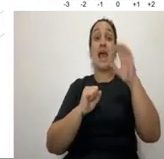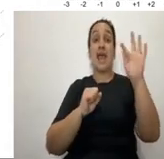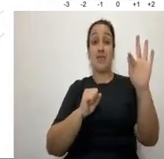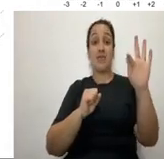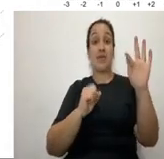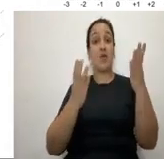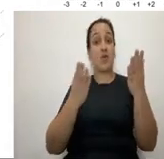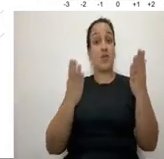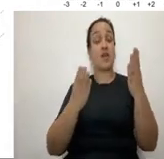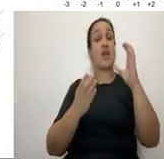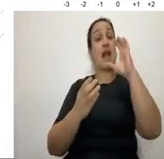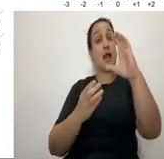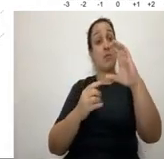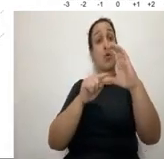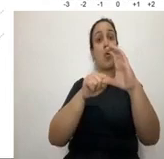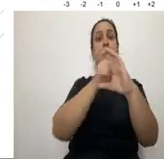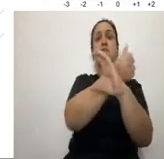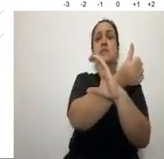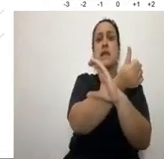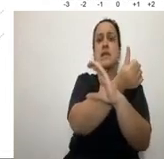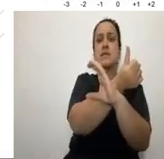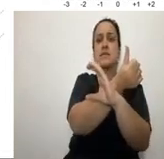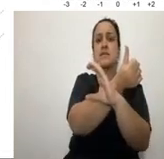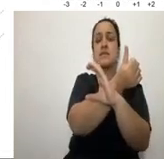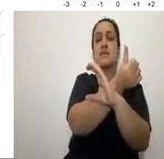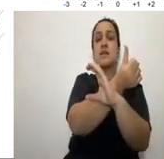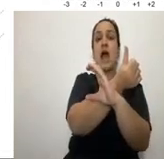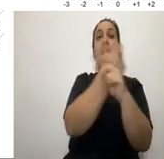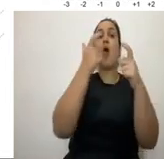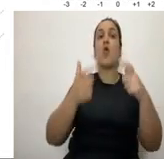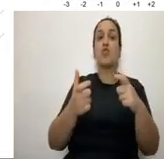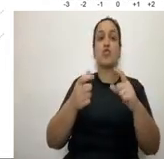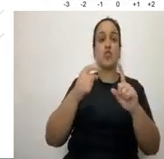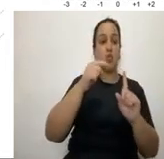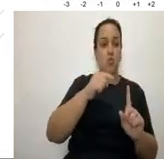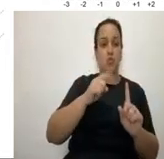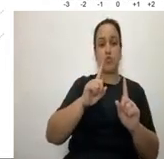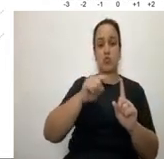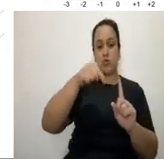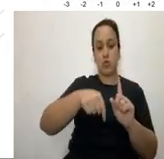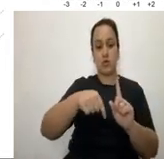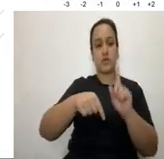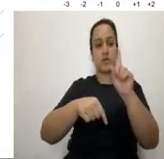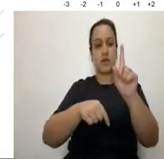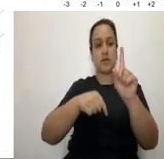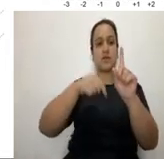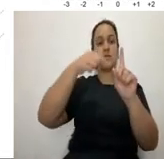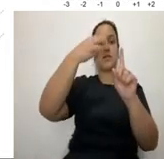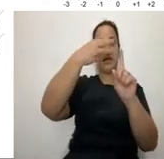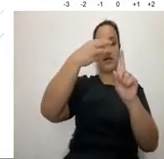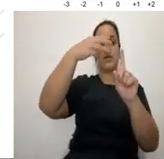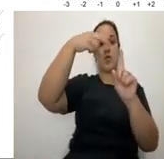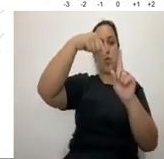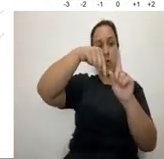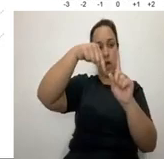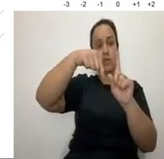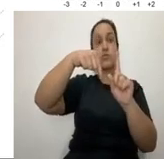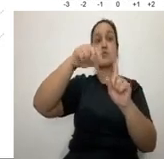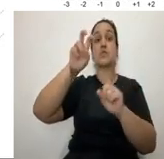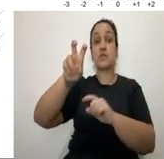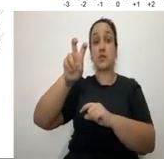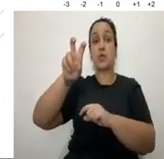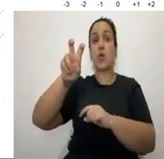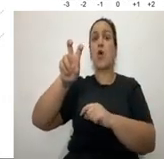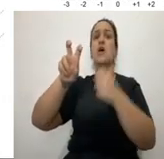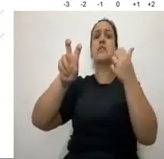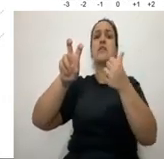O que acontece? O carbono tem um elétron a mais. Aonde vai esse elétron? Então, 1, 2, 3, 4, 5.